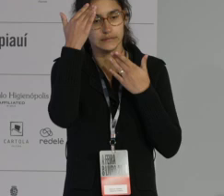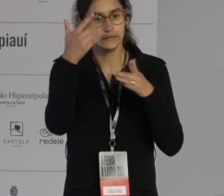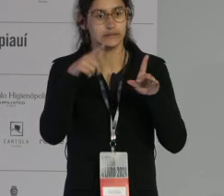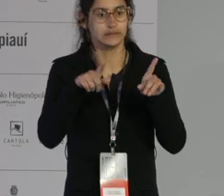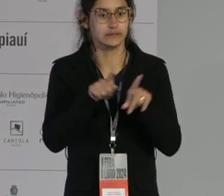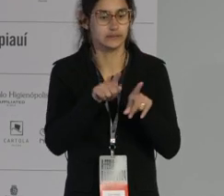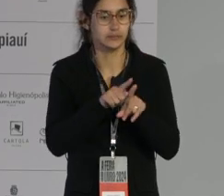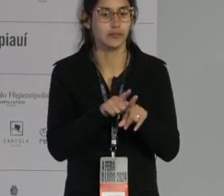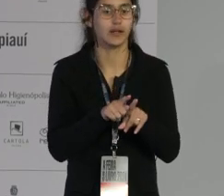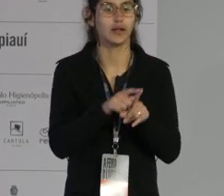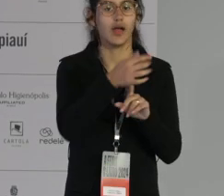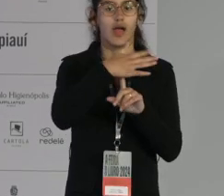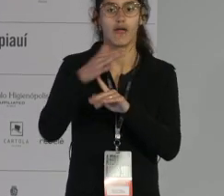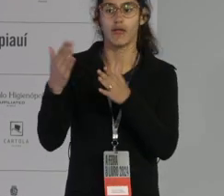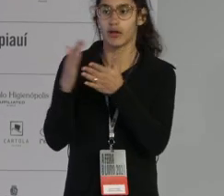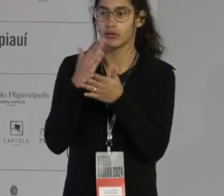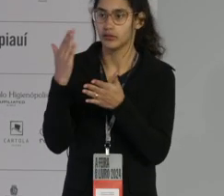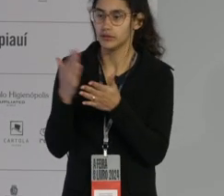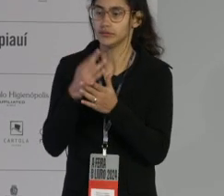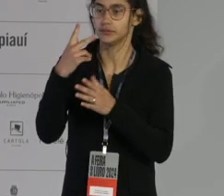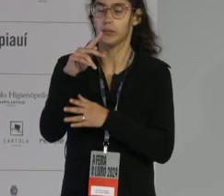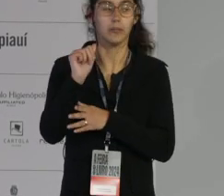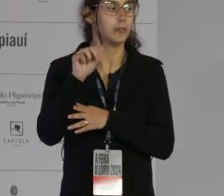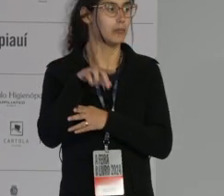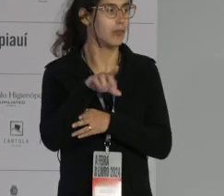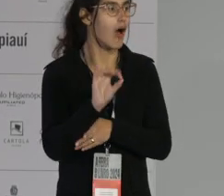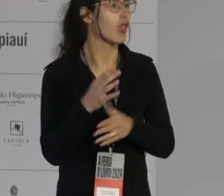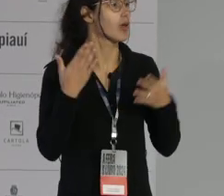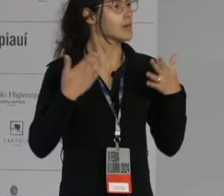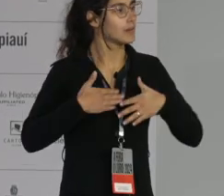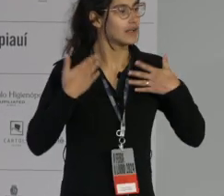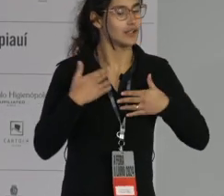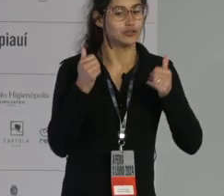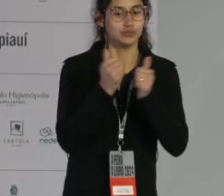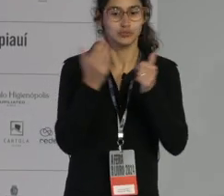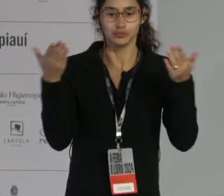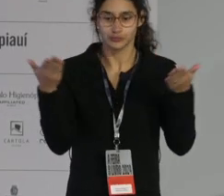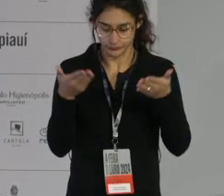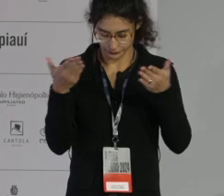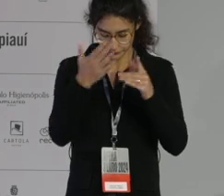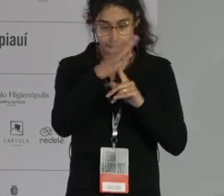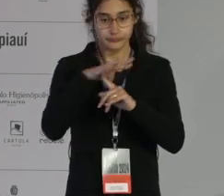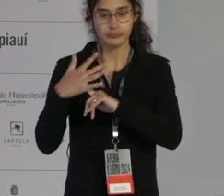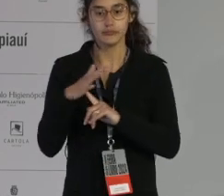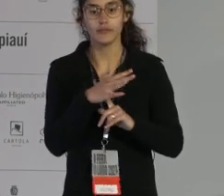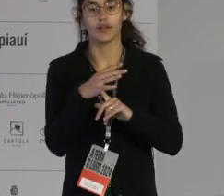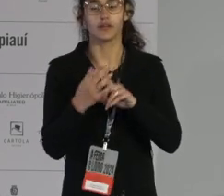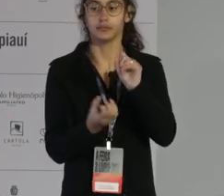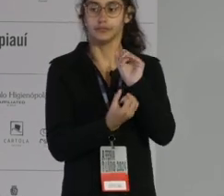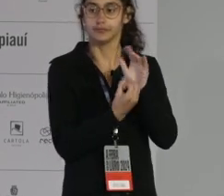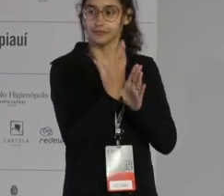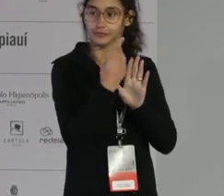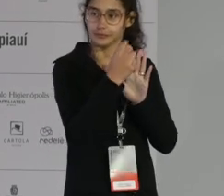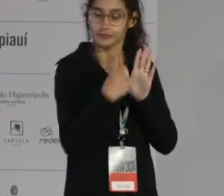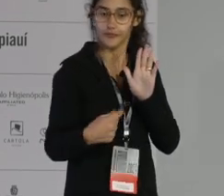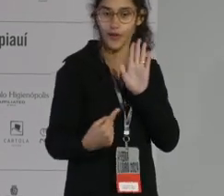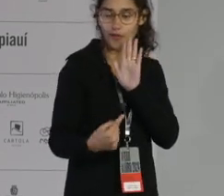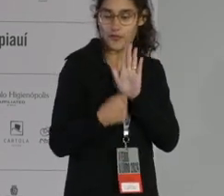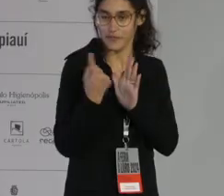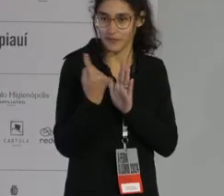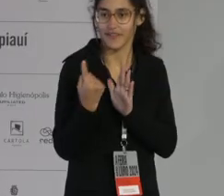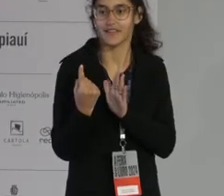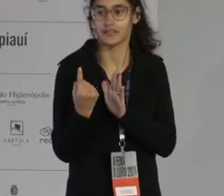à Feira do Livro, ao Paulo Werneck. É uma alegria estar aqui na feira como autora, minha primeira